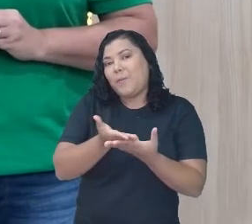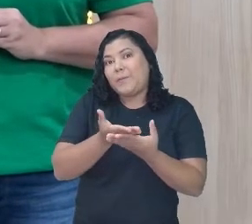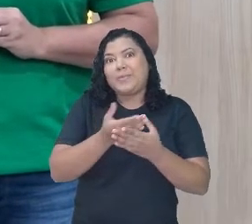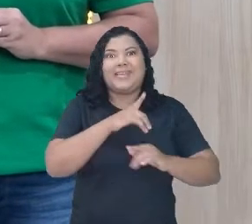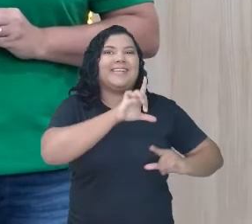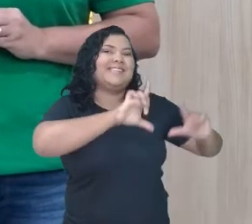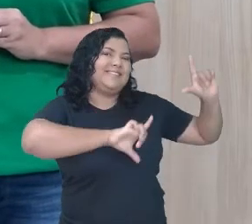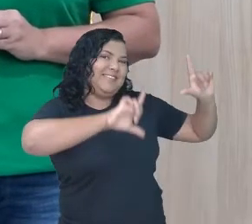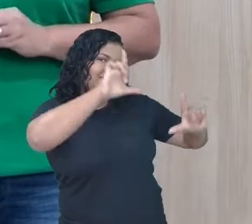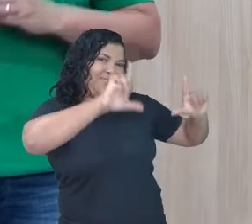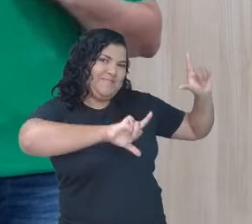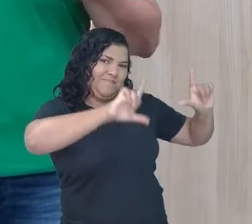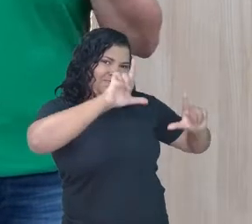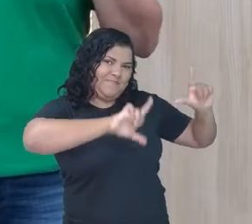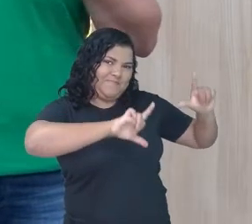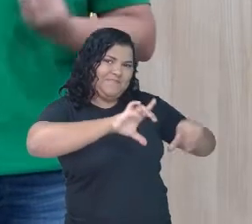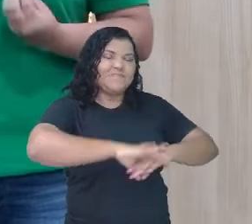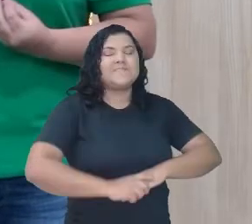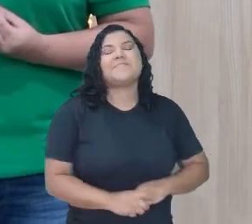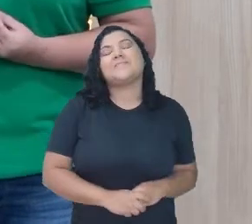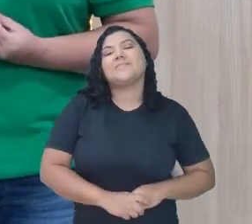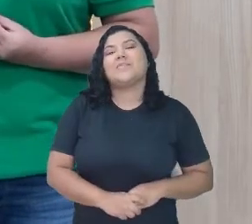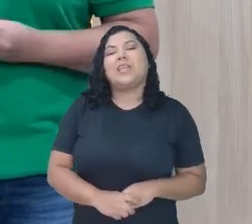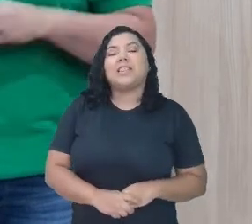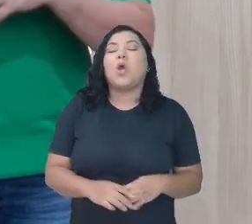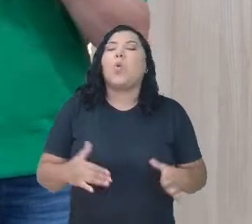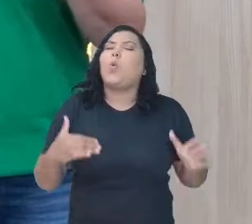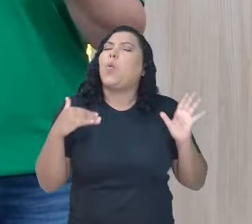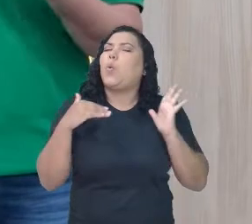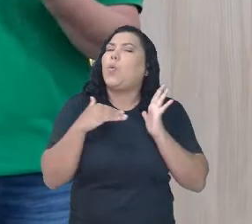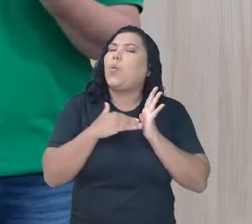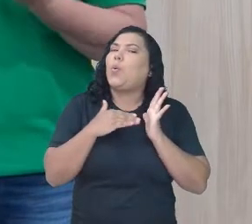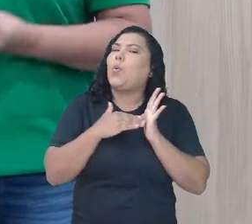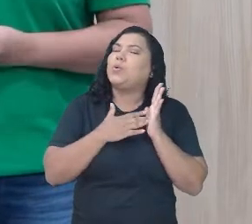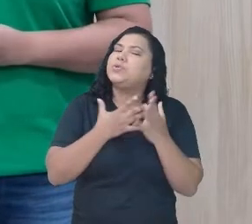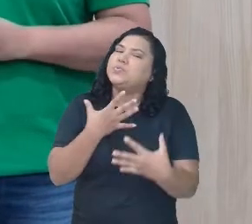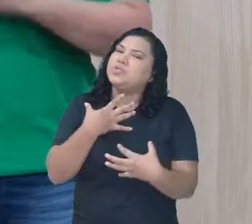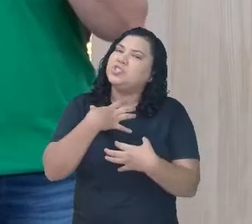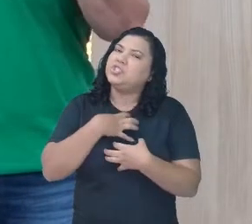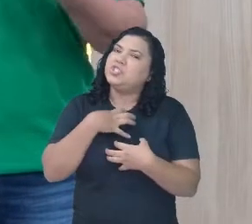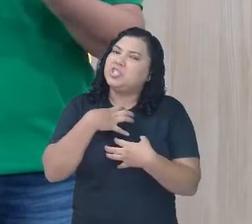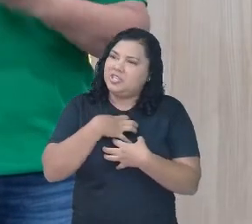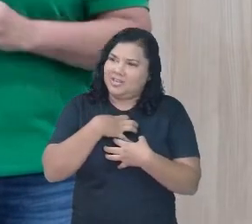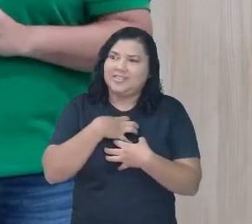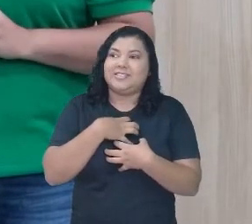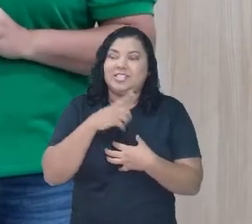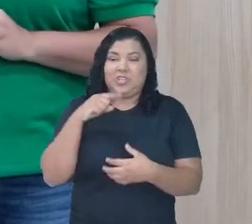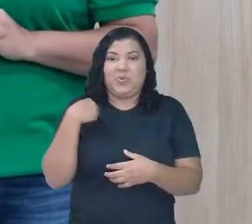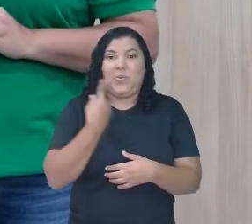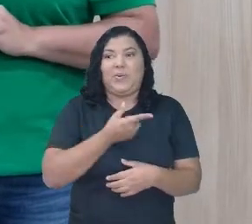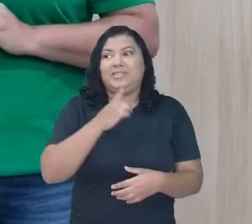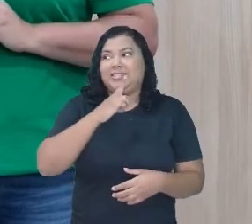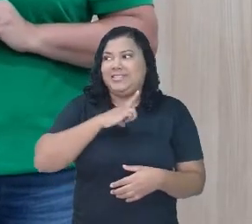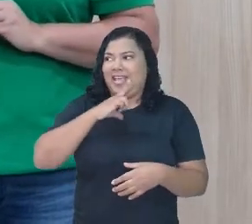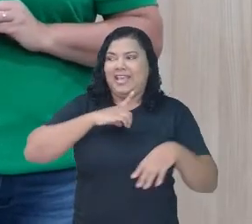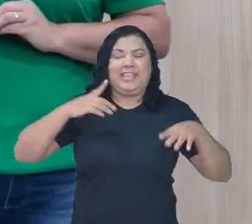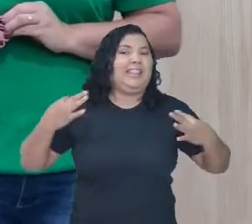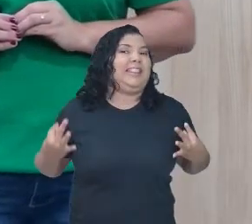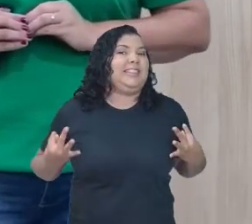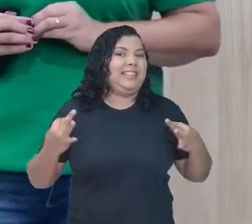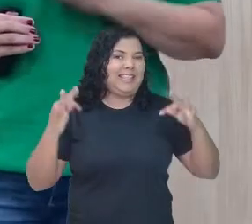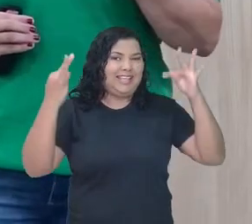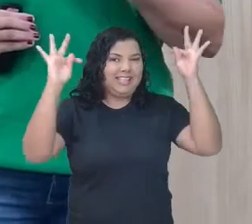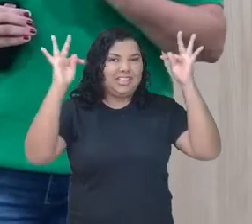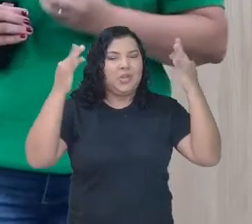TV. E essa última forma, esse último mecanismo que nós temos da